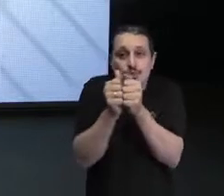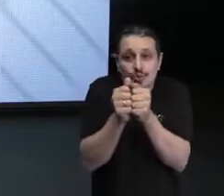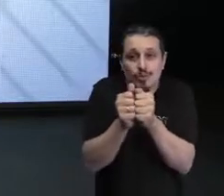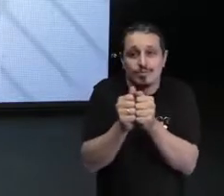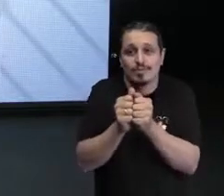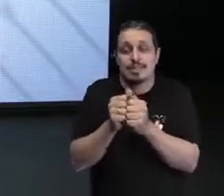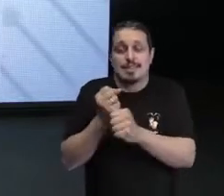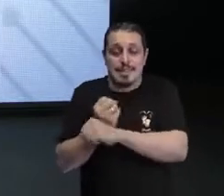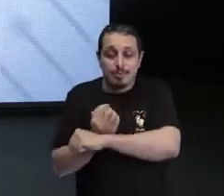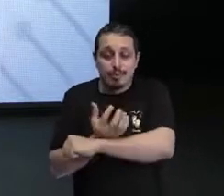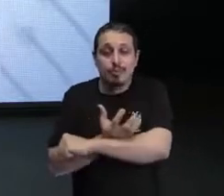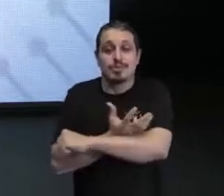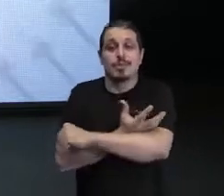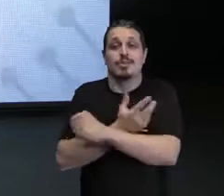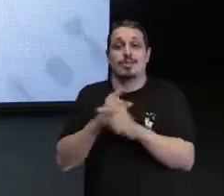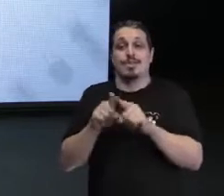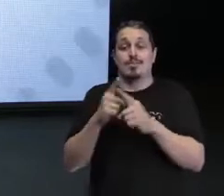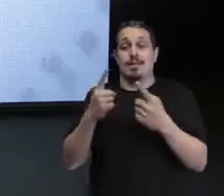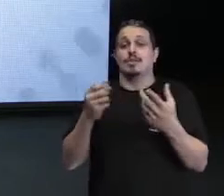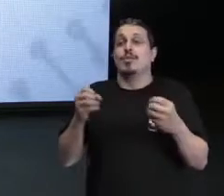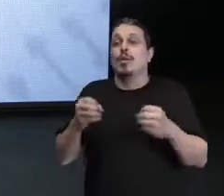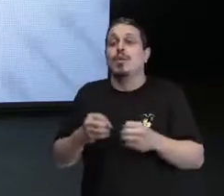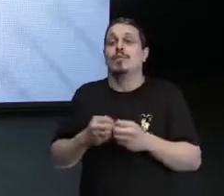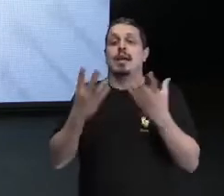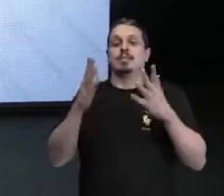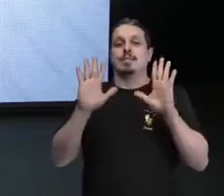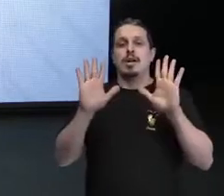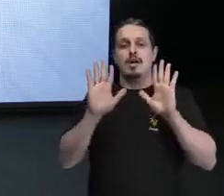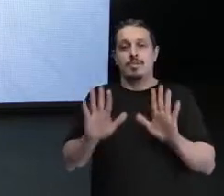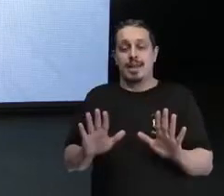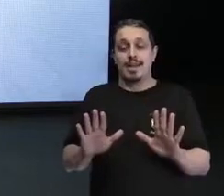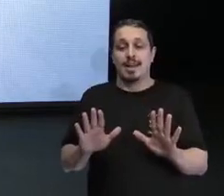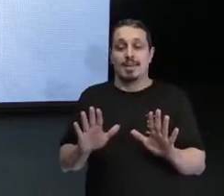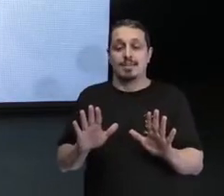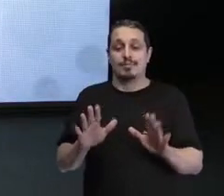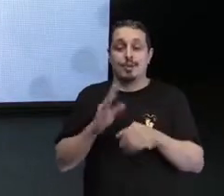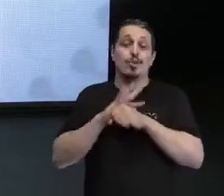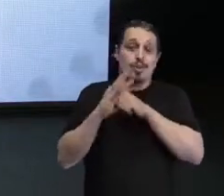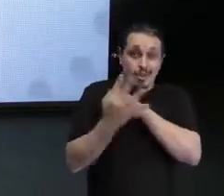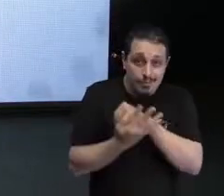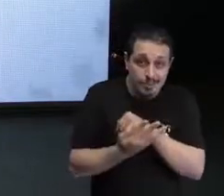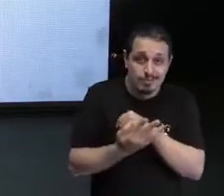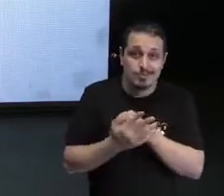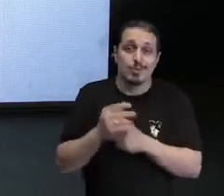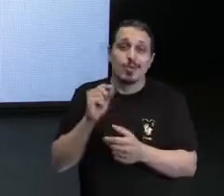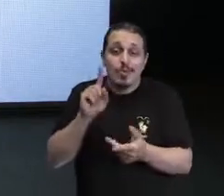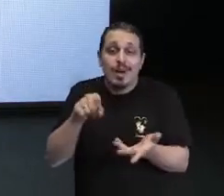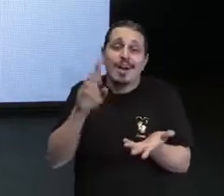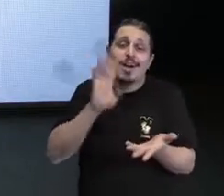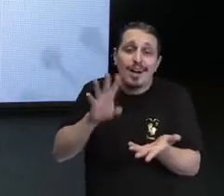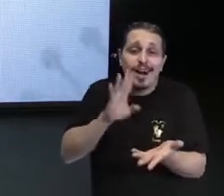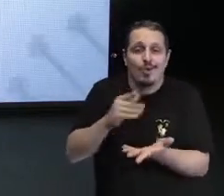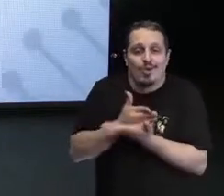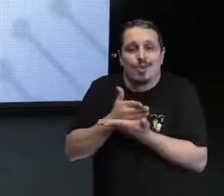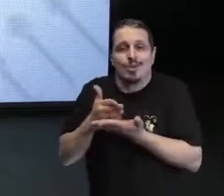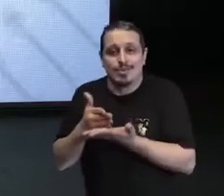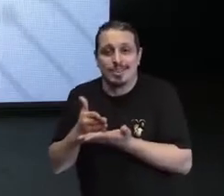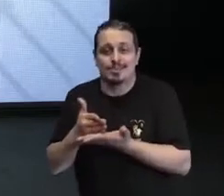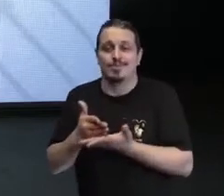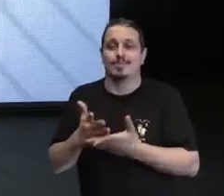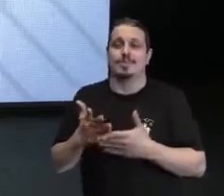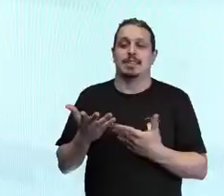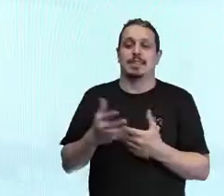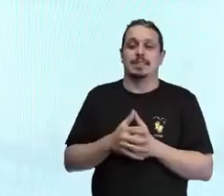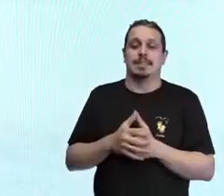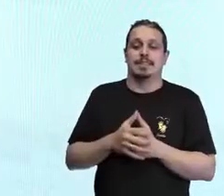mesmo, e os nossos eventos estão parados agora por questões de pandemia. Mas o bacana também foi que esses eventos começaram a se multiplicar pelo Brasil. Eu comecei